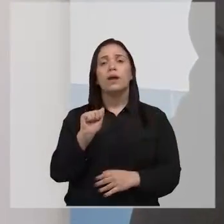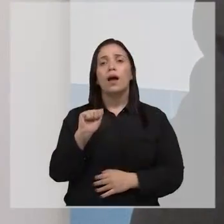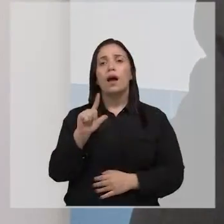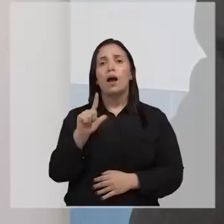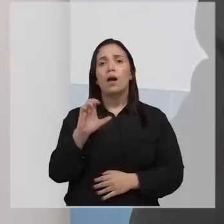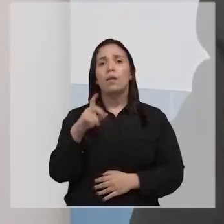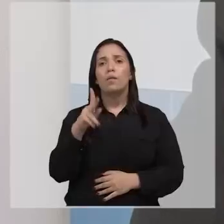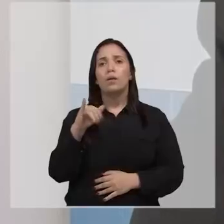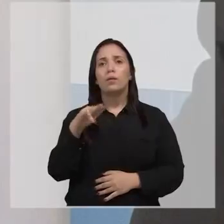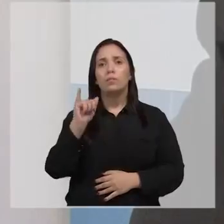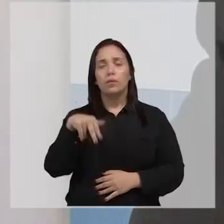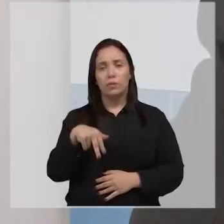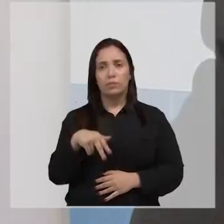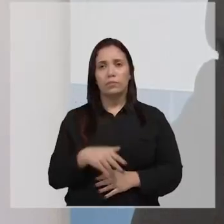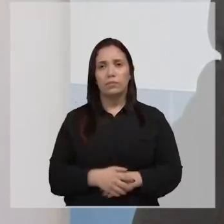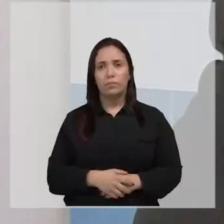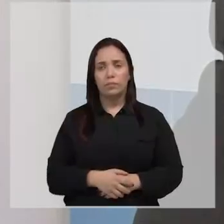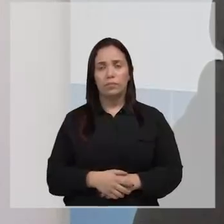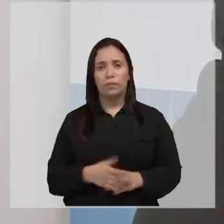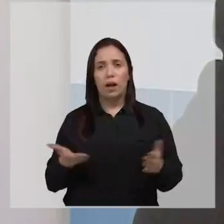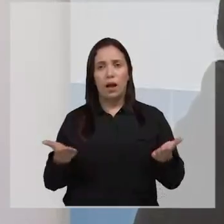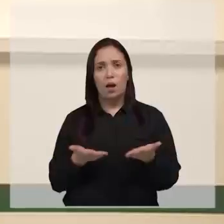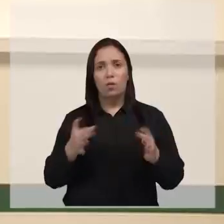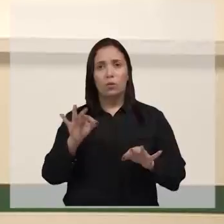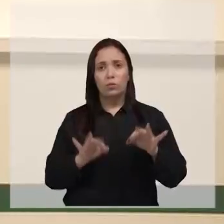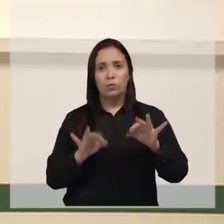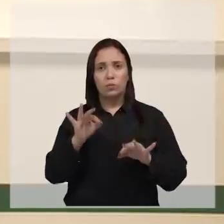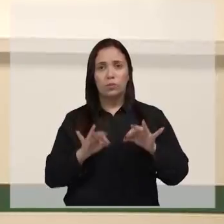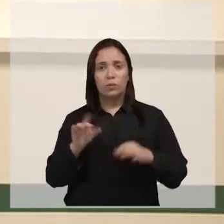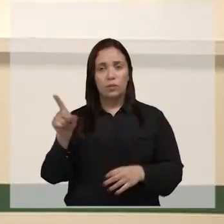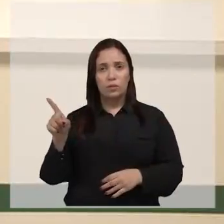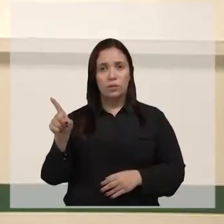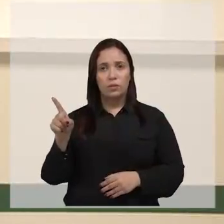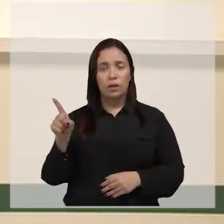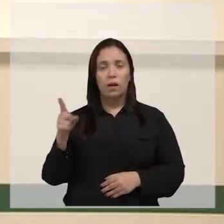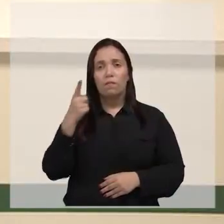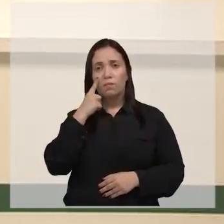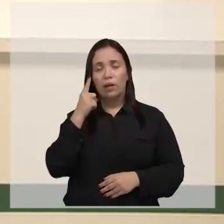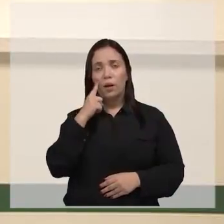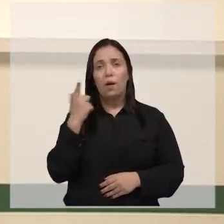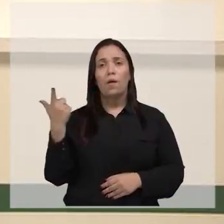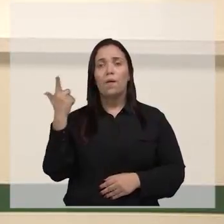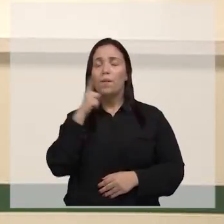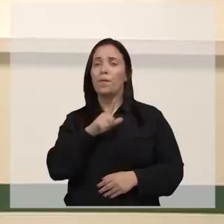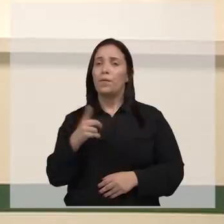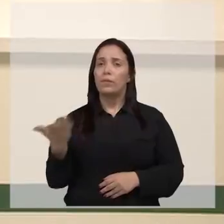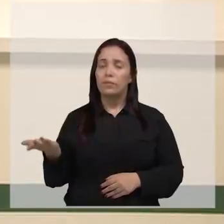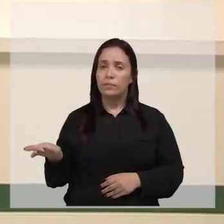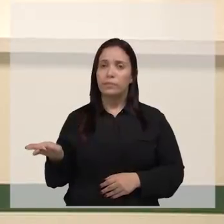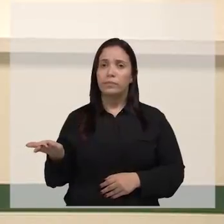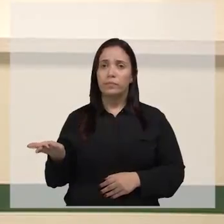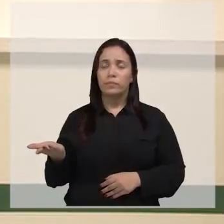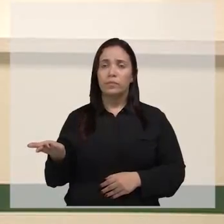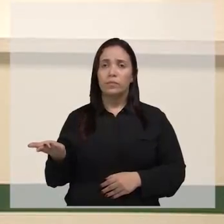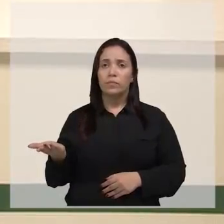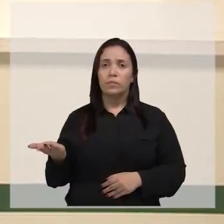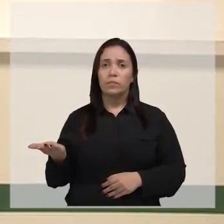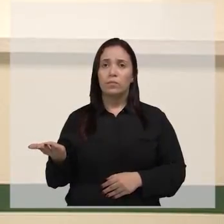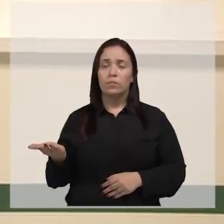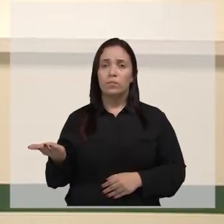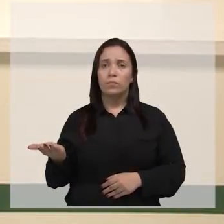foi para a justiça eleitoral, foi um desses casos. Né? Mas não dá para